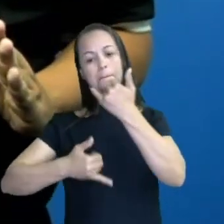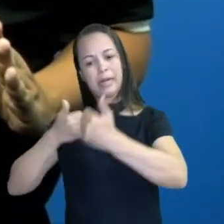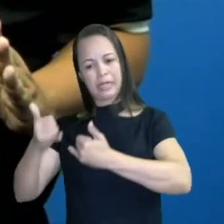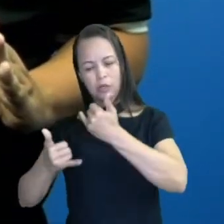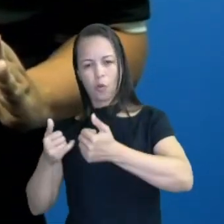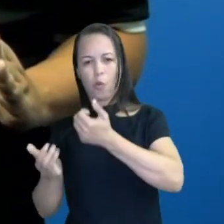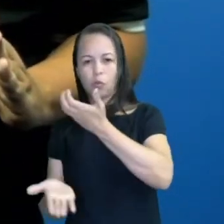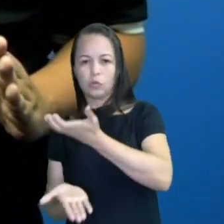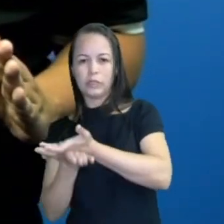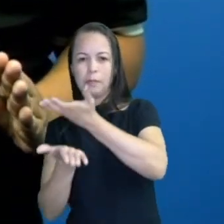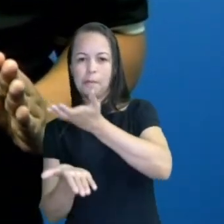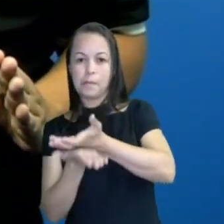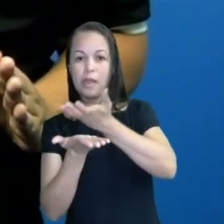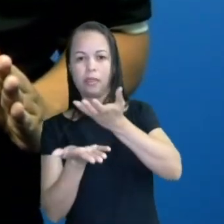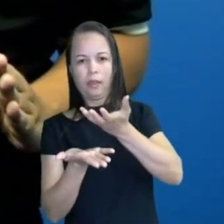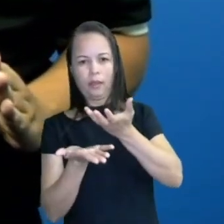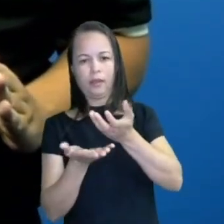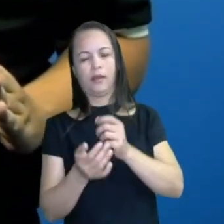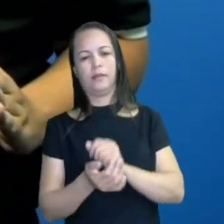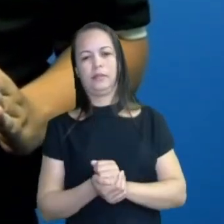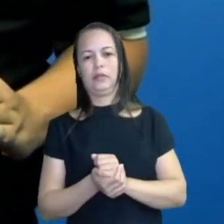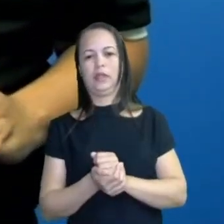bem separadas, certo?